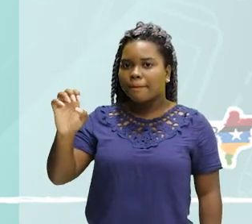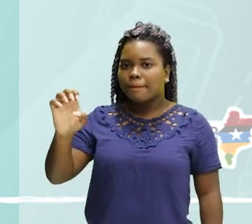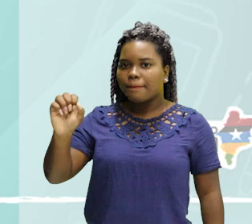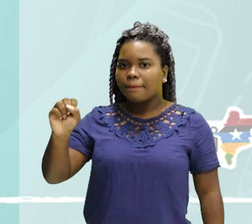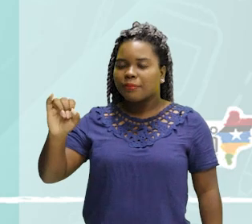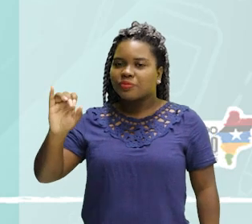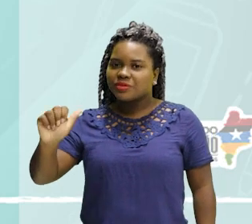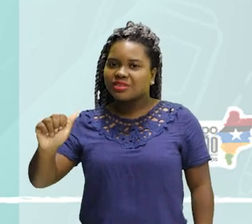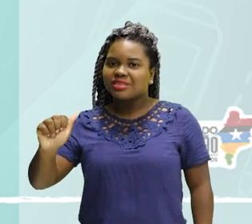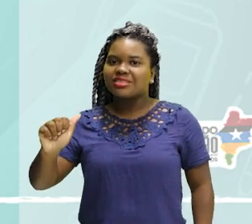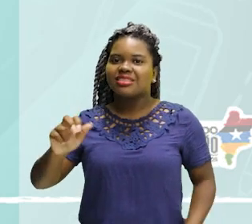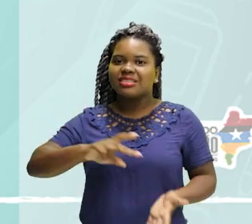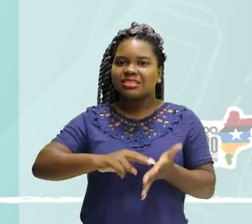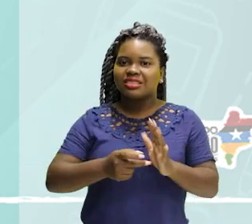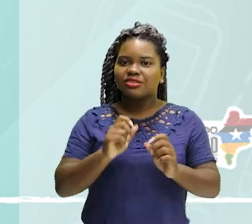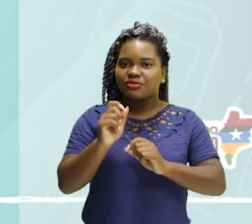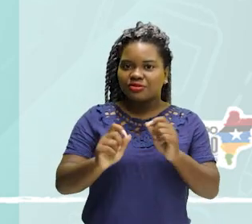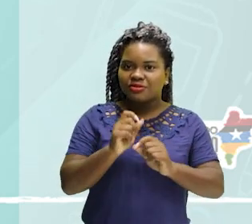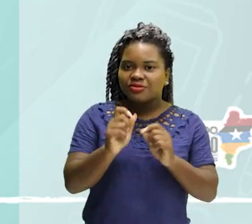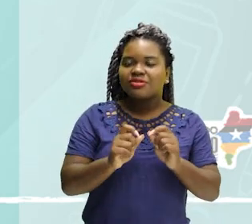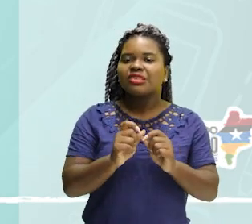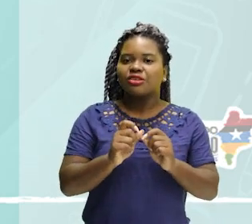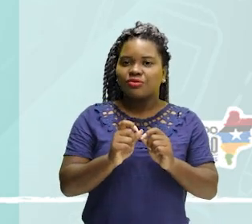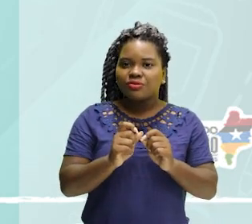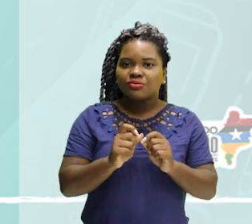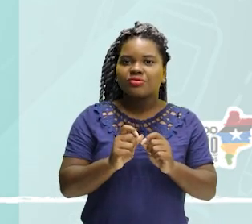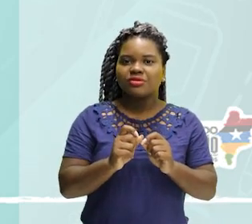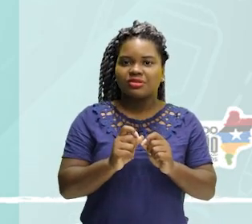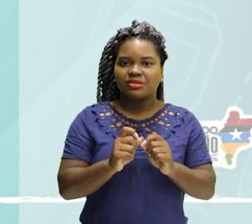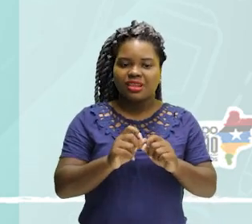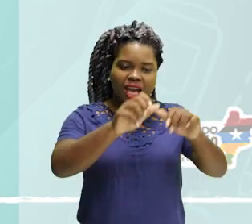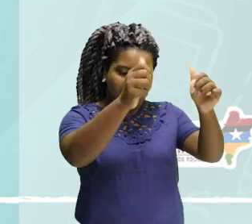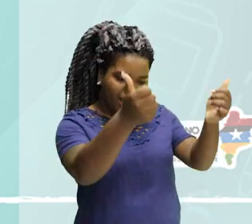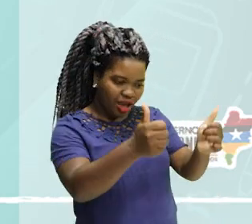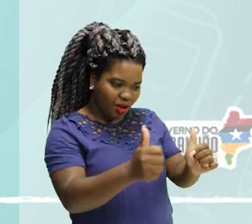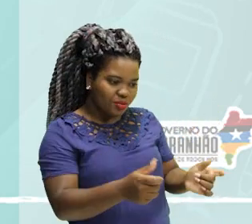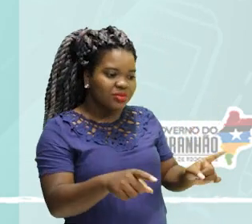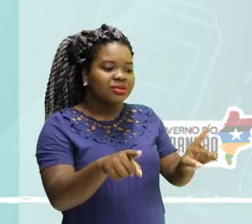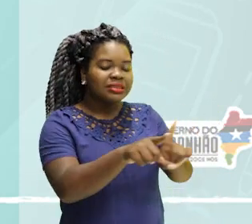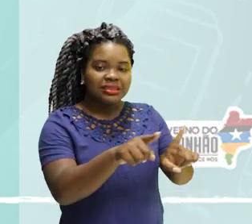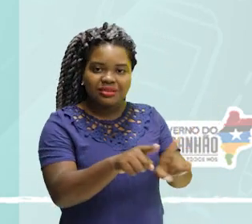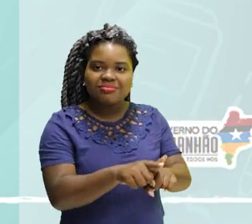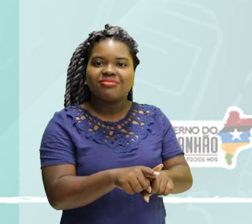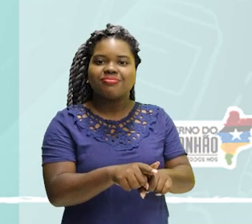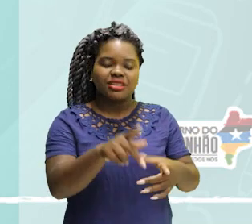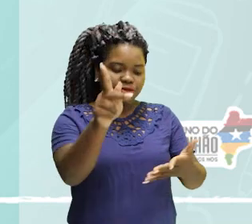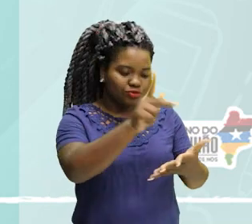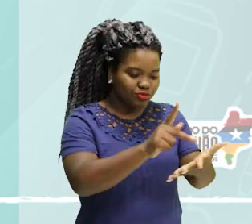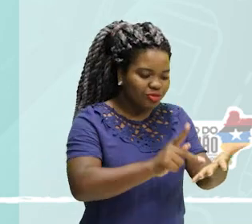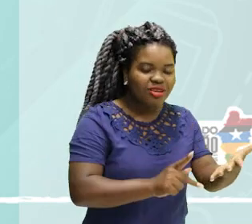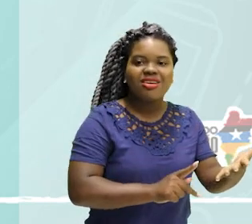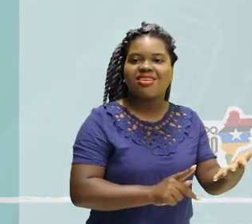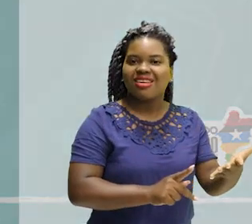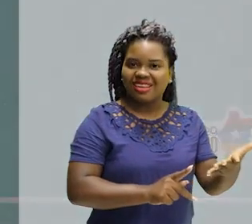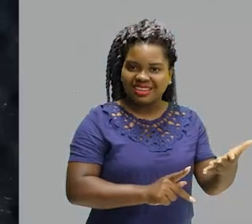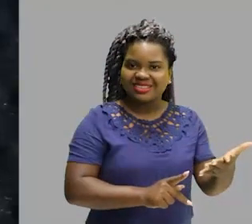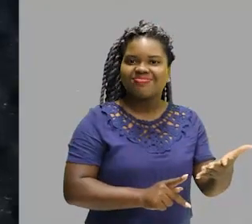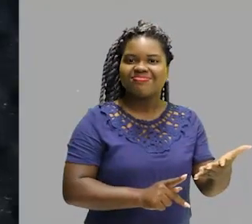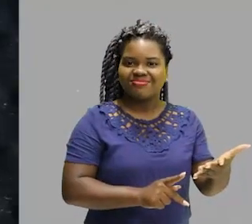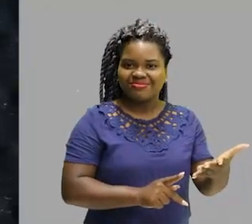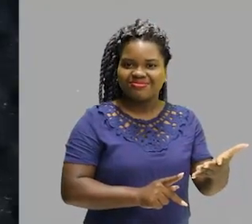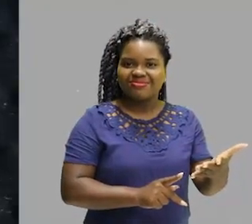e a obra feita com arte. A arte é a poesia, a obra, poema. O poeta é